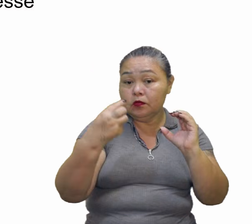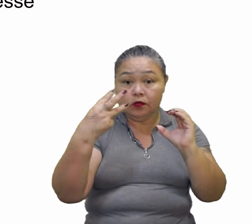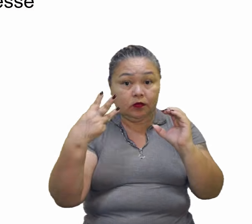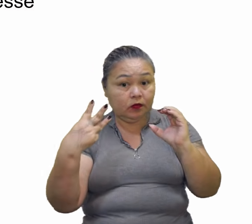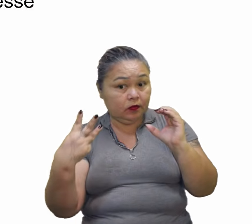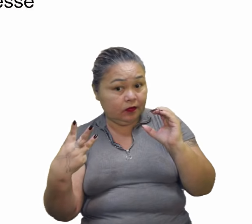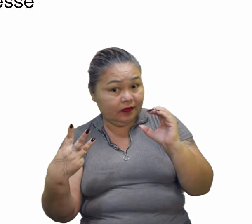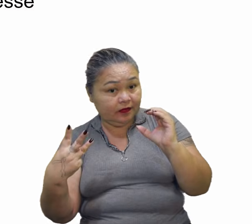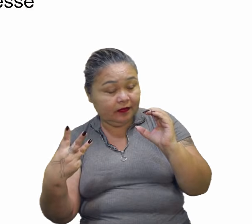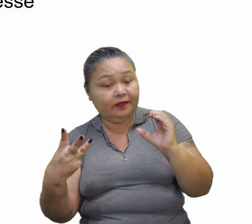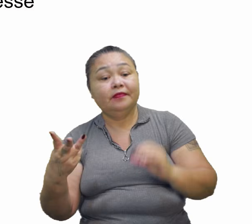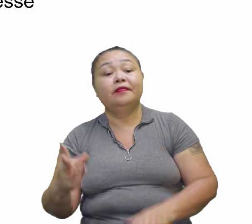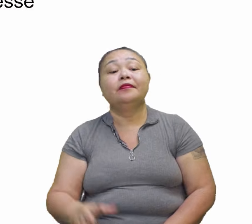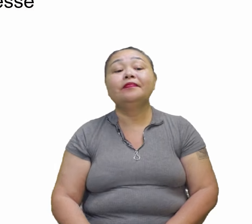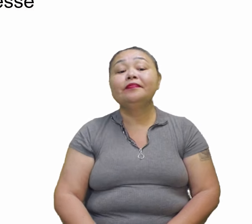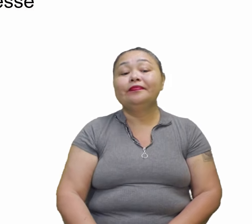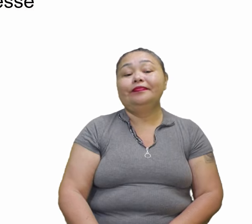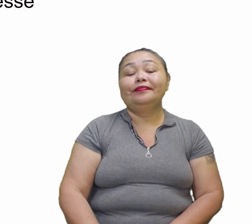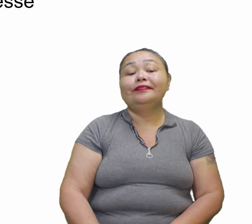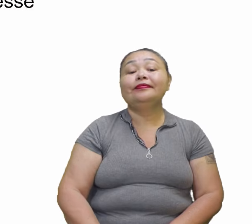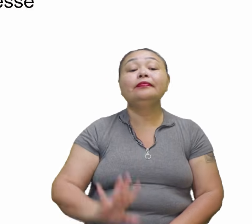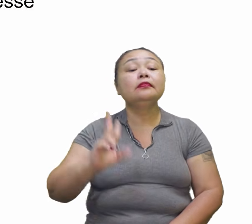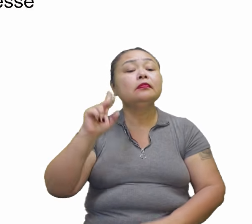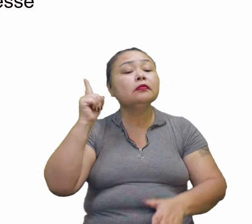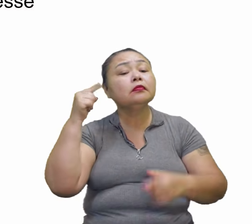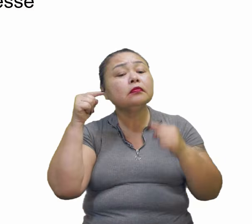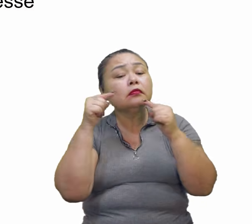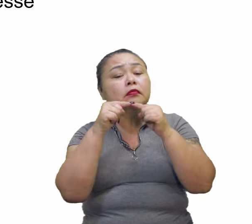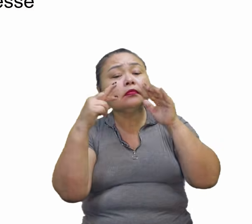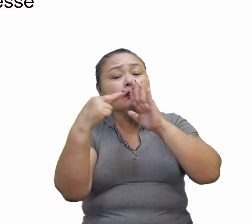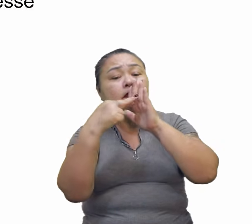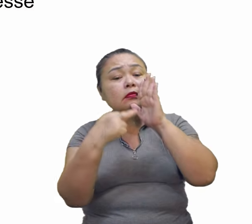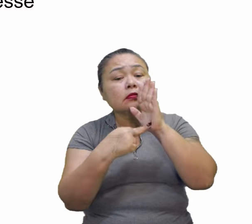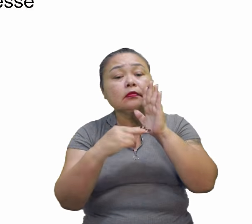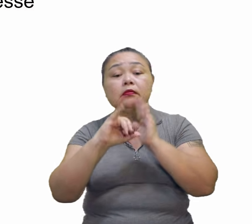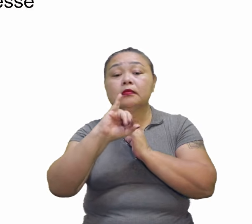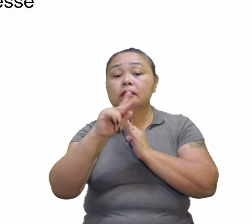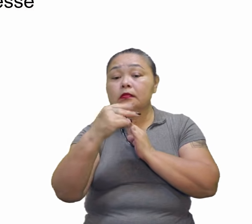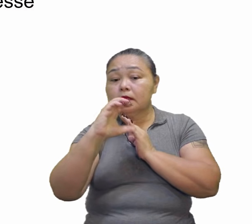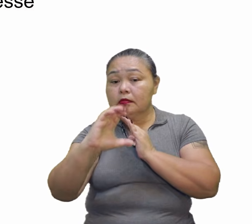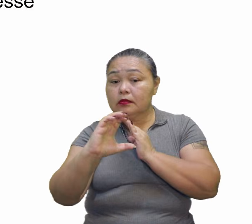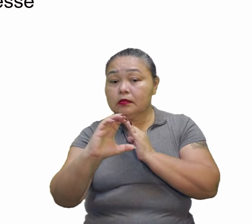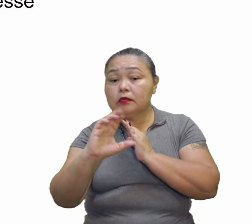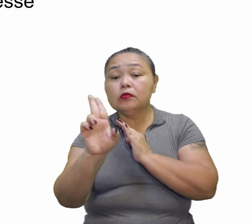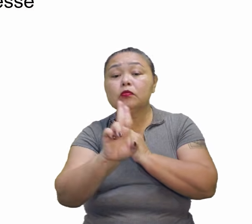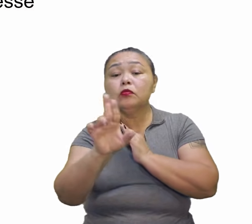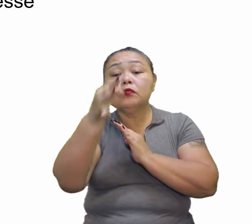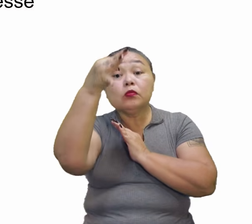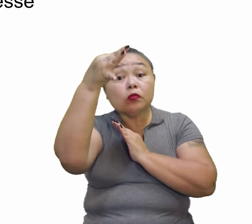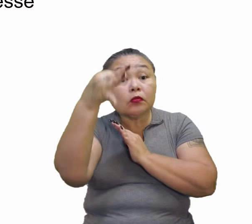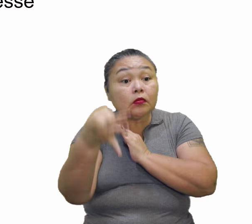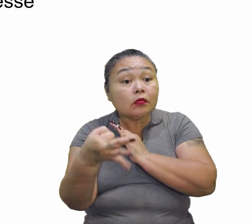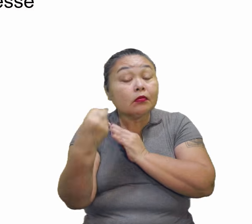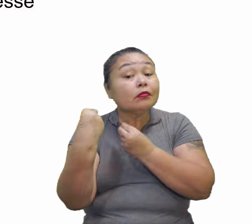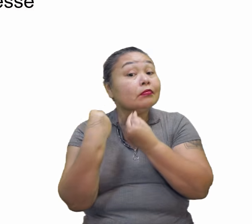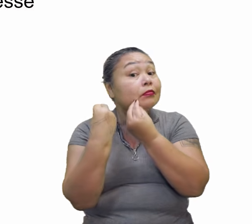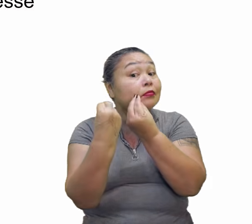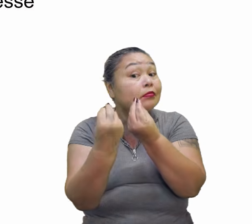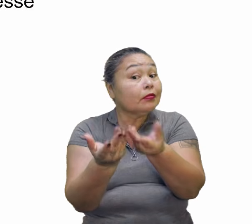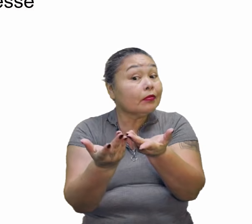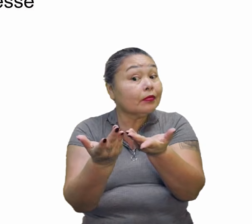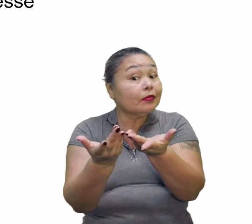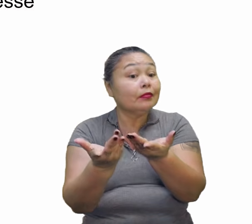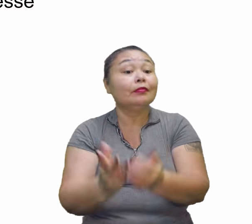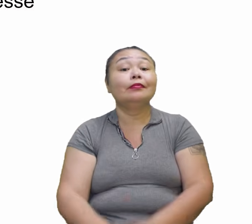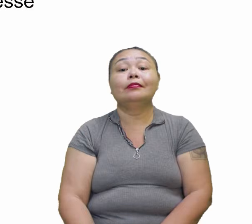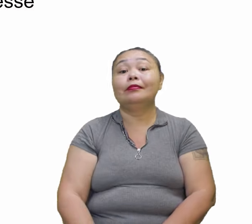carbonos 2 e 3. De acordo com as regras da IUPAC, o nome correto desse